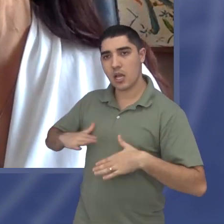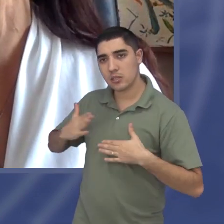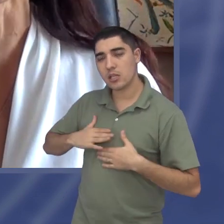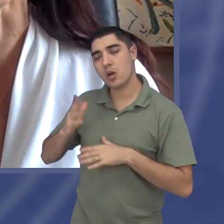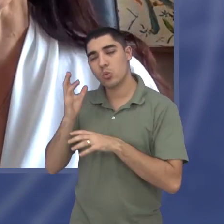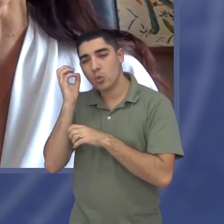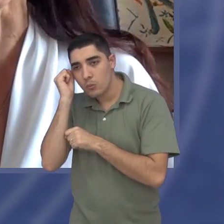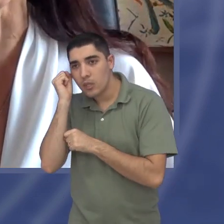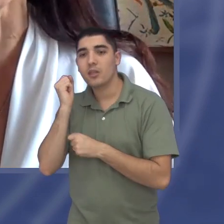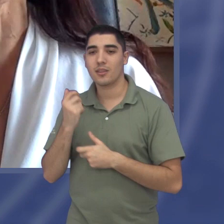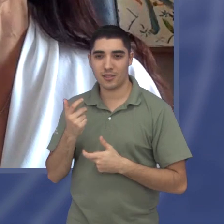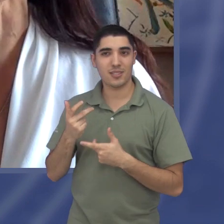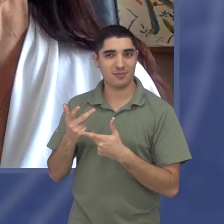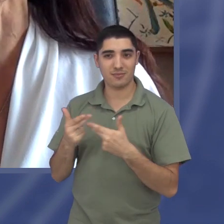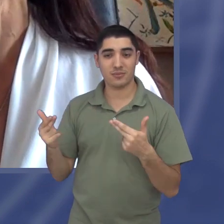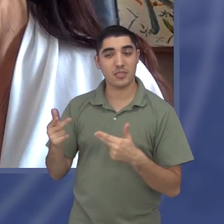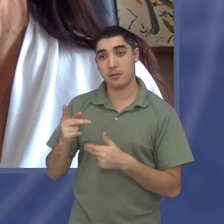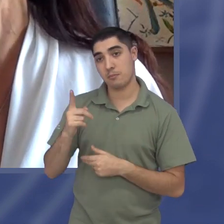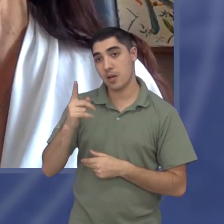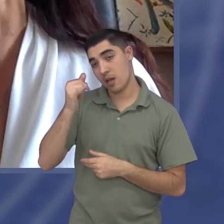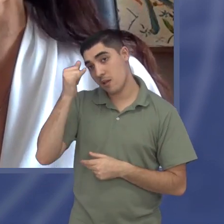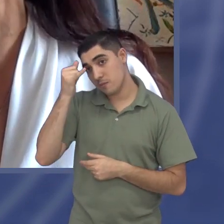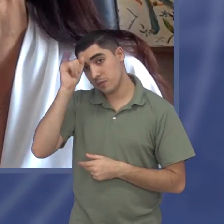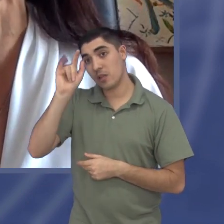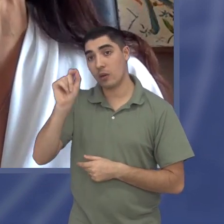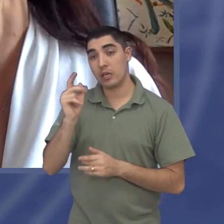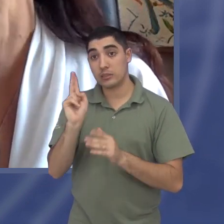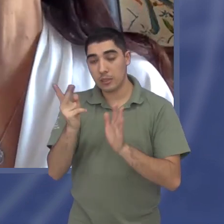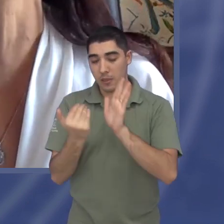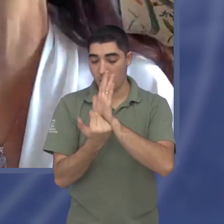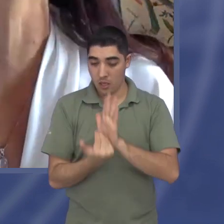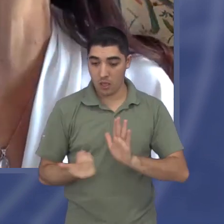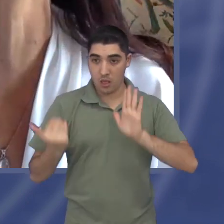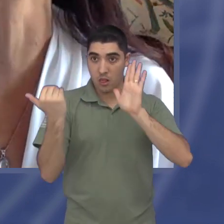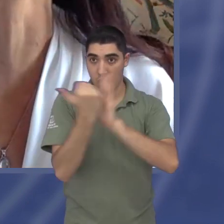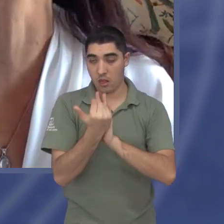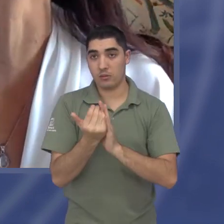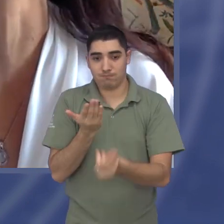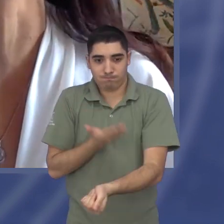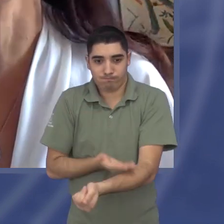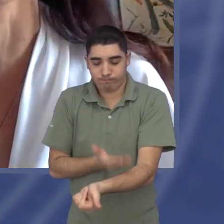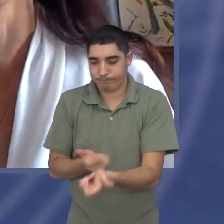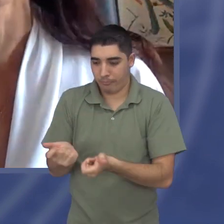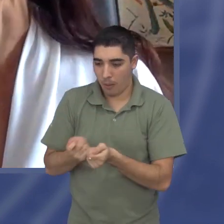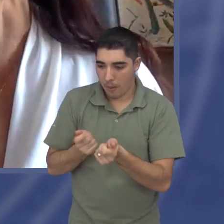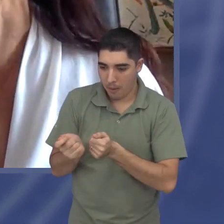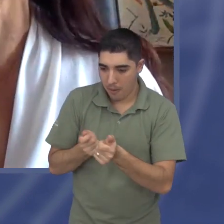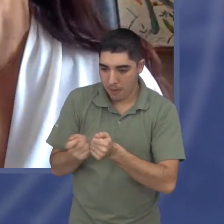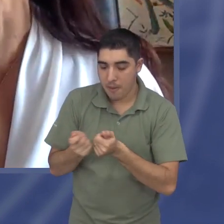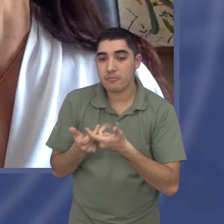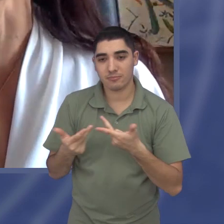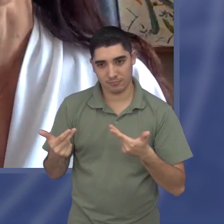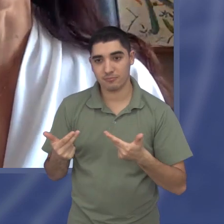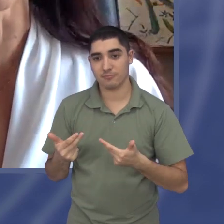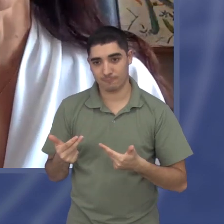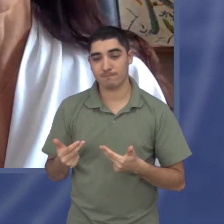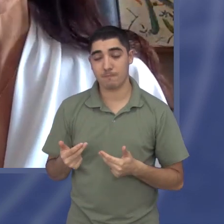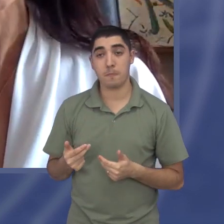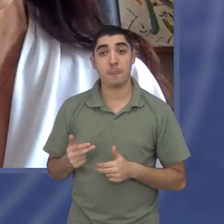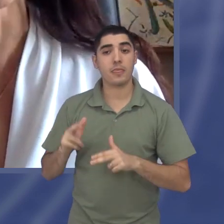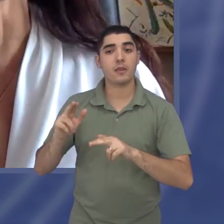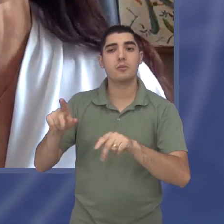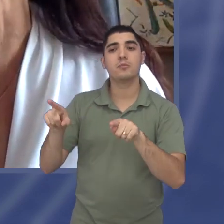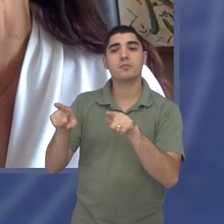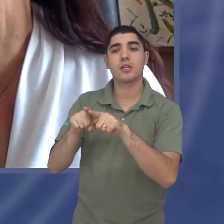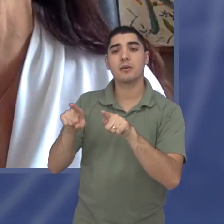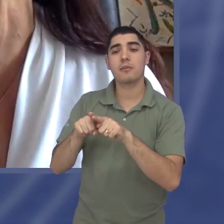de se recomporem, né? E não ficarem nesse excesso de tempo. Muitos estudos vão mostrar também, até na área da